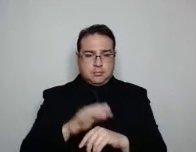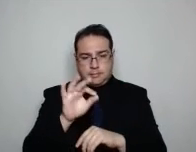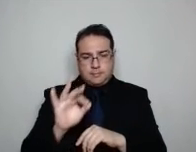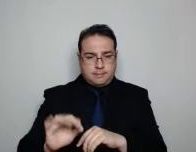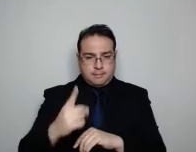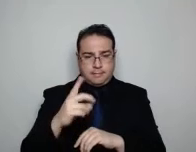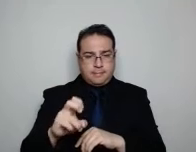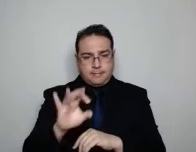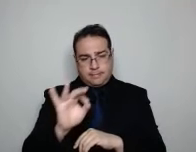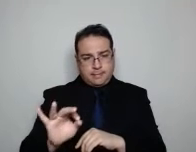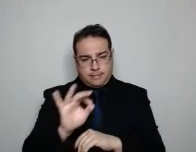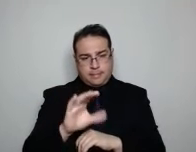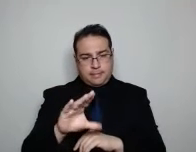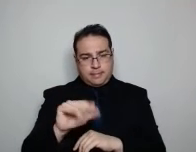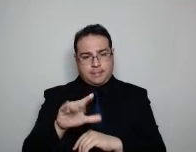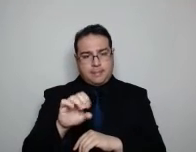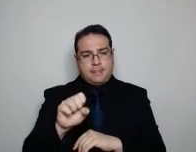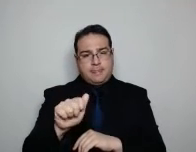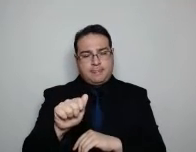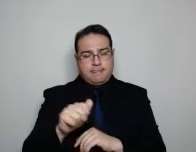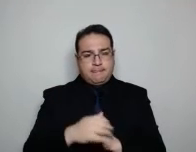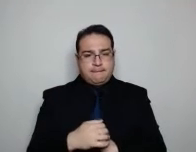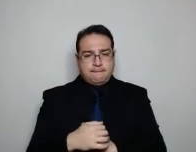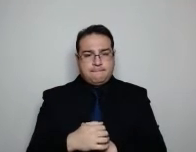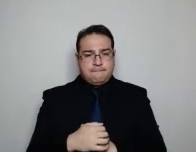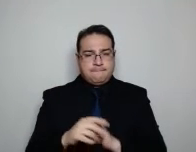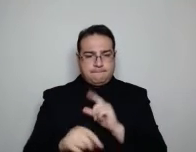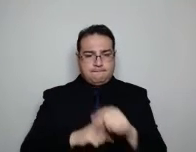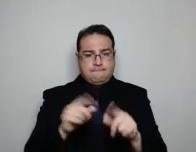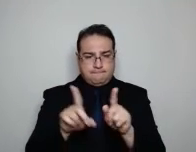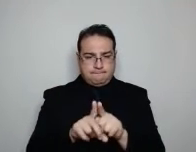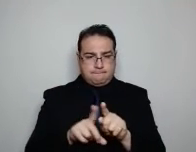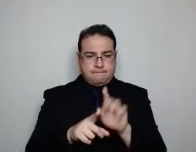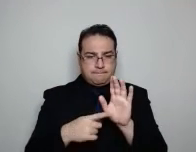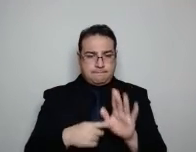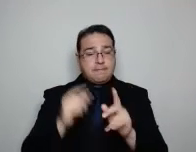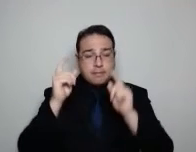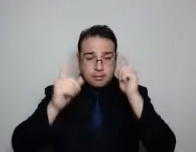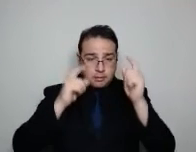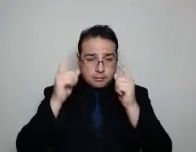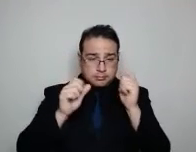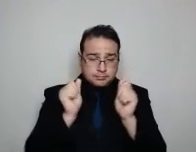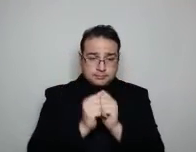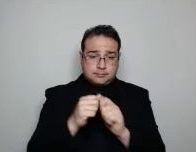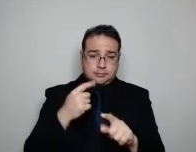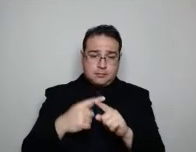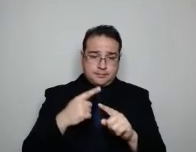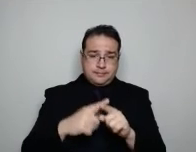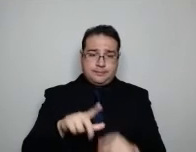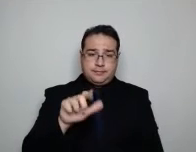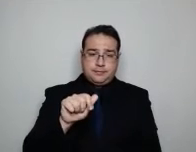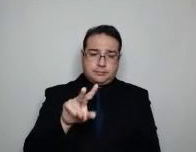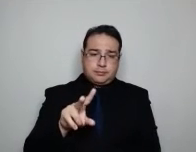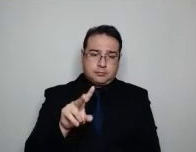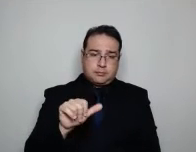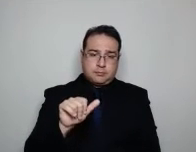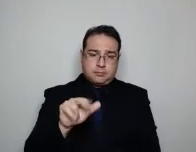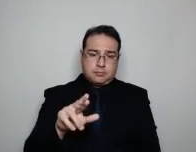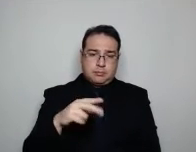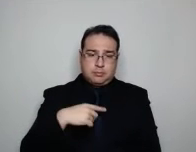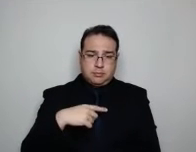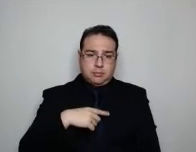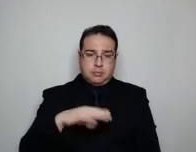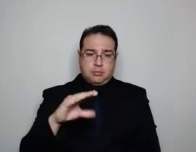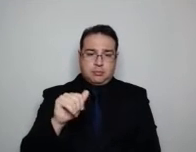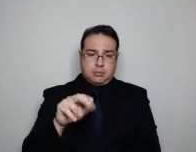valor da causa. O que também é uma preocupação, tendo em vista o alto valor atribuído à causa,